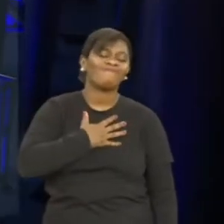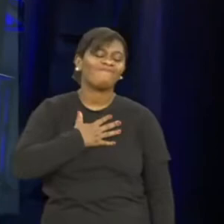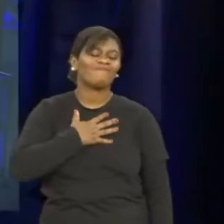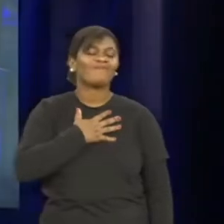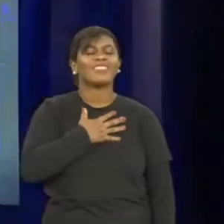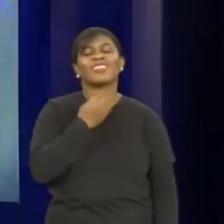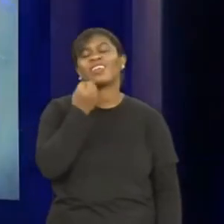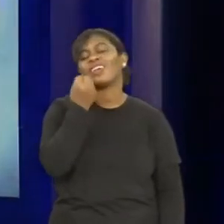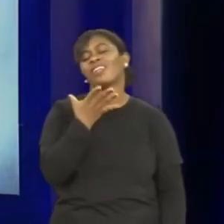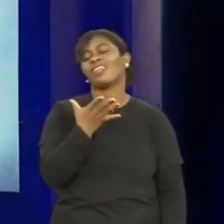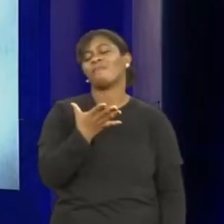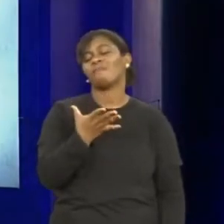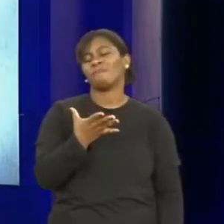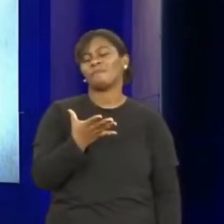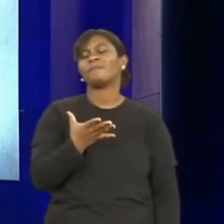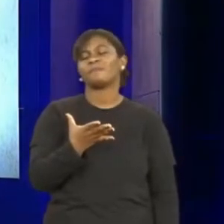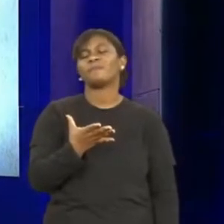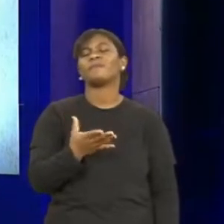e boa.